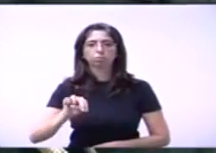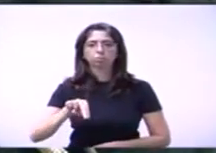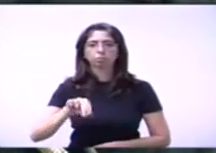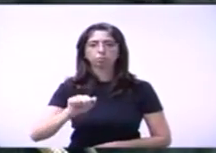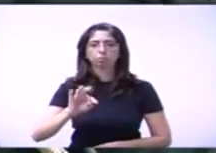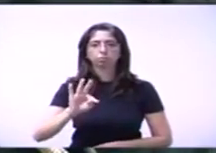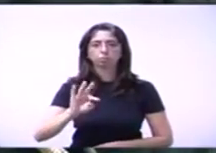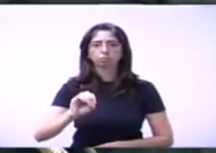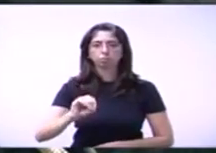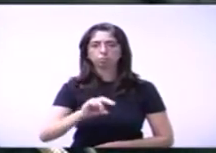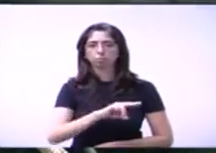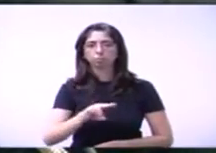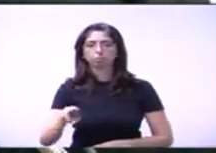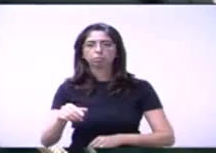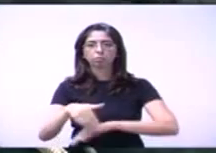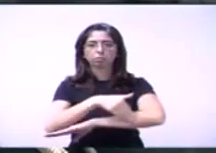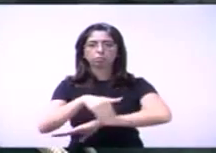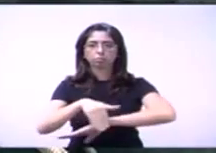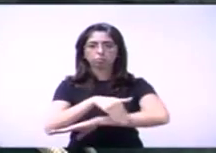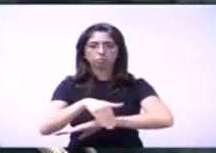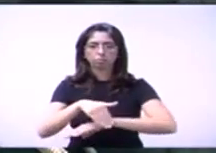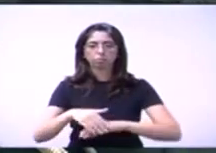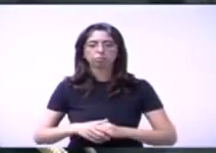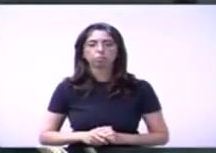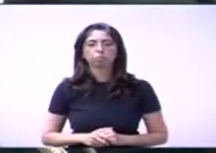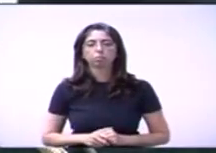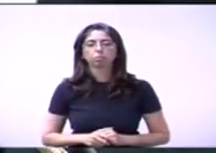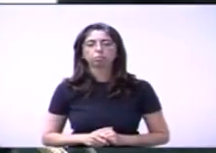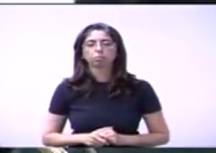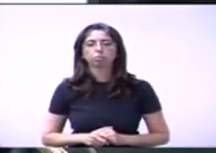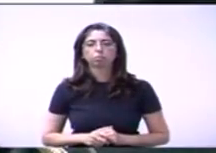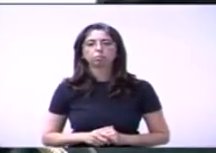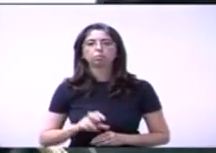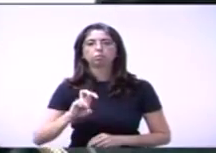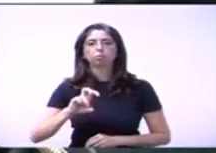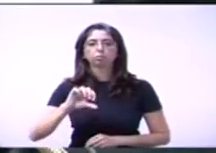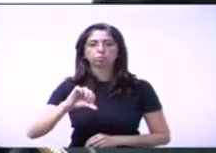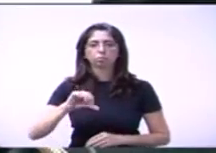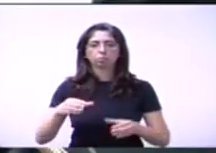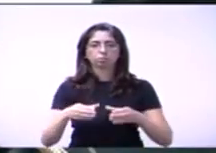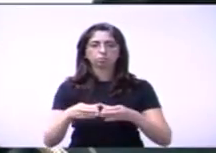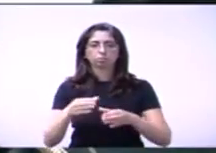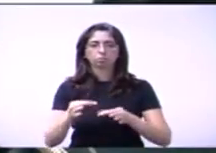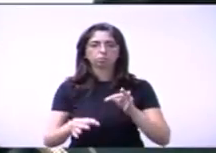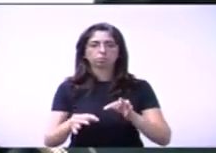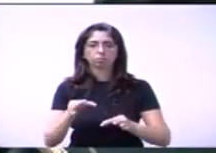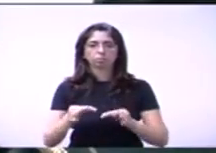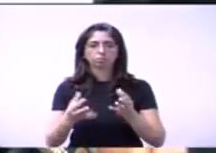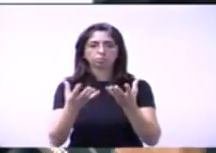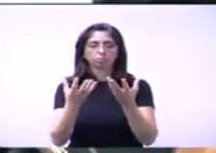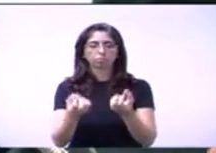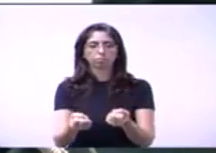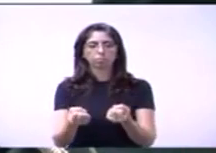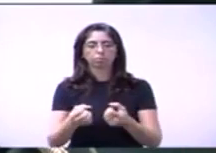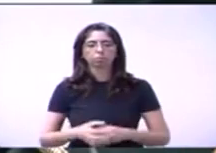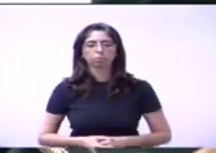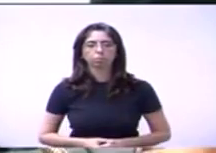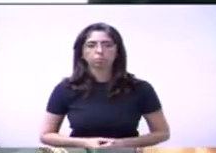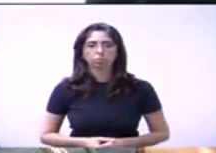Piva, via pública do município de Paulínia. Pareceres 59 da Comissão de Justiça, favorável.